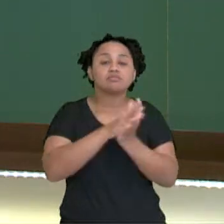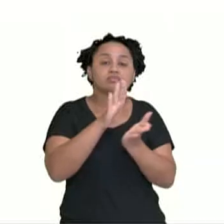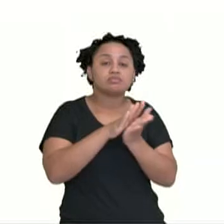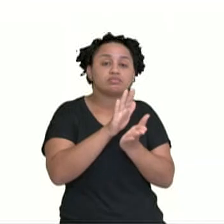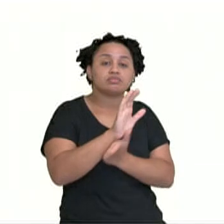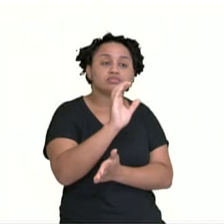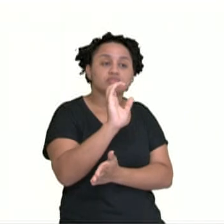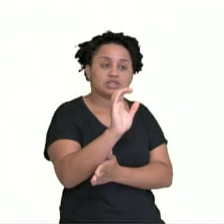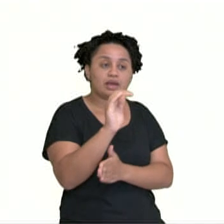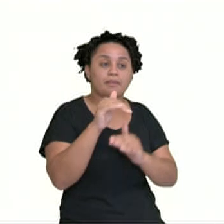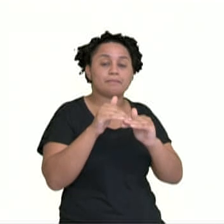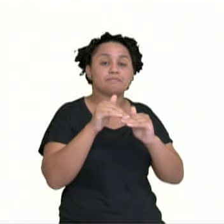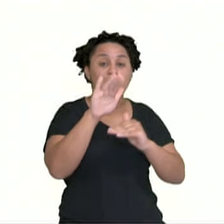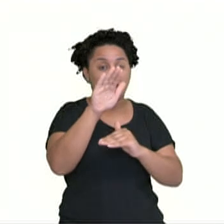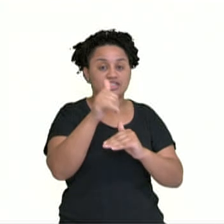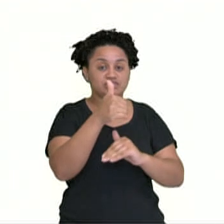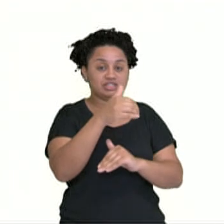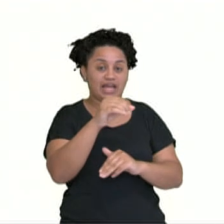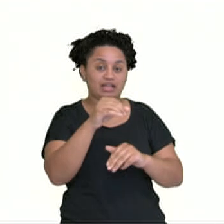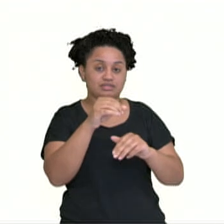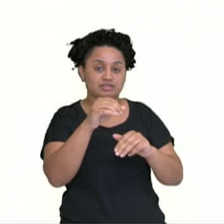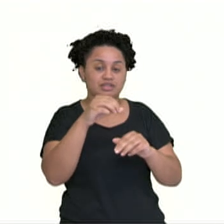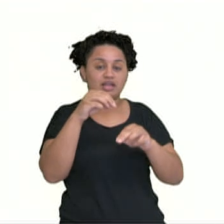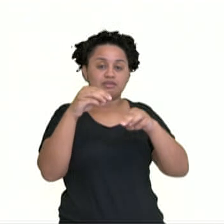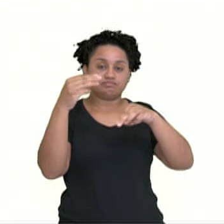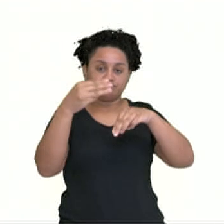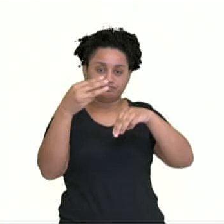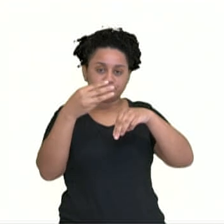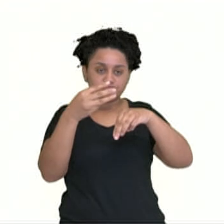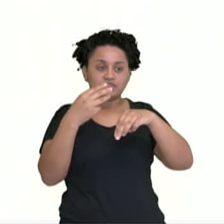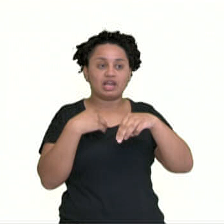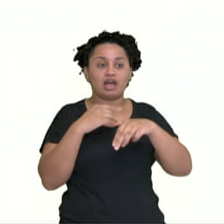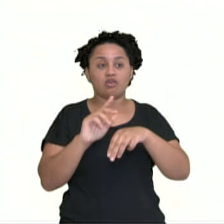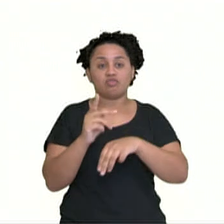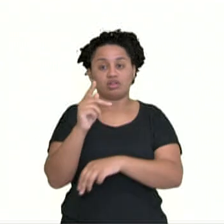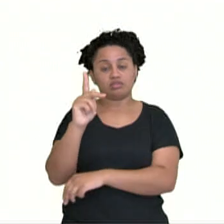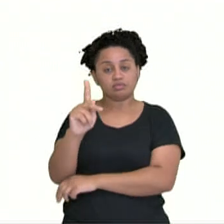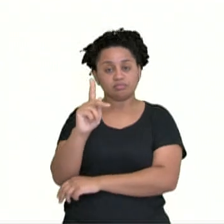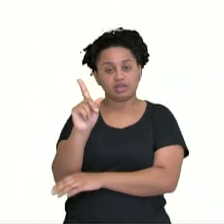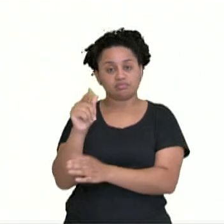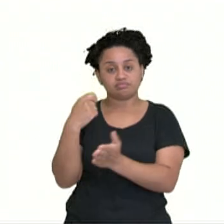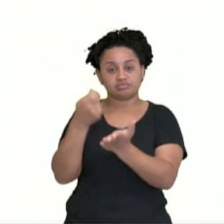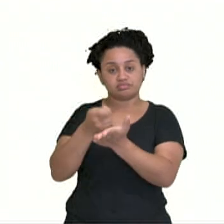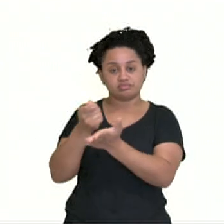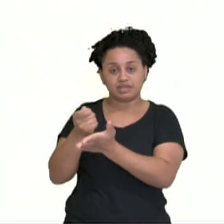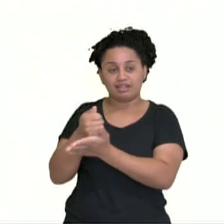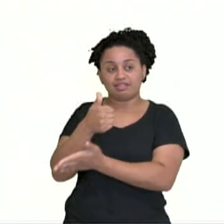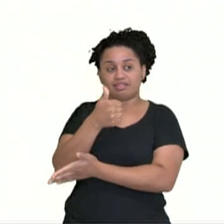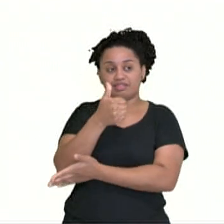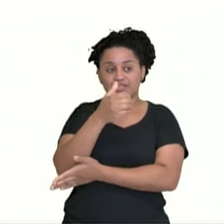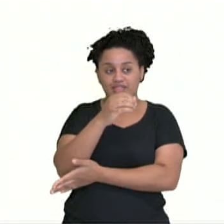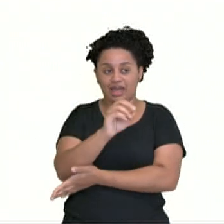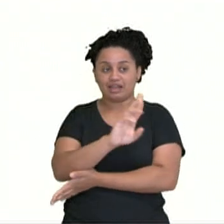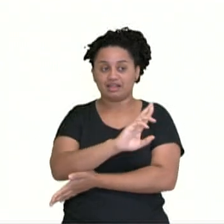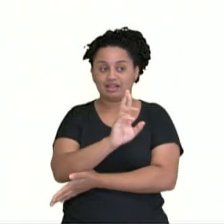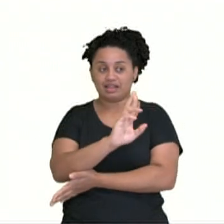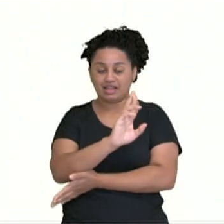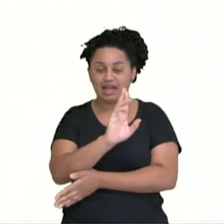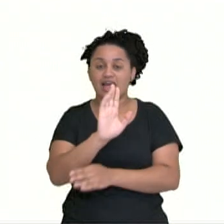C maior que 10 metros cúbicos, o preço P a ser pago é de